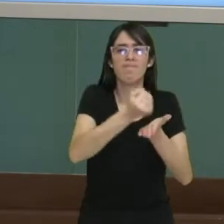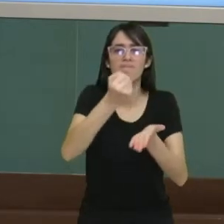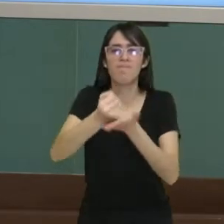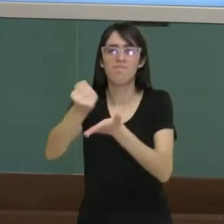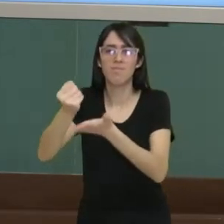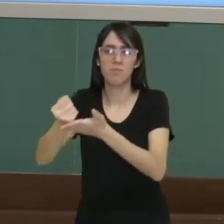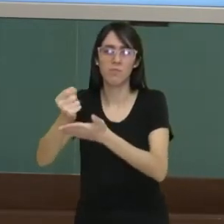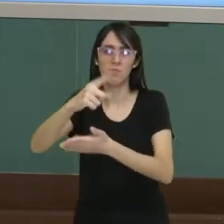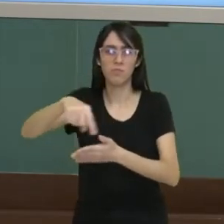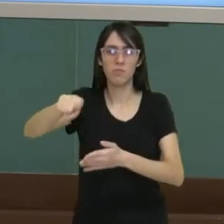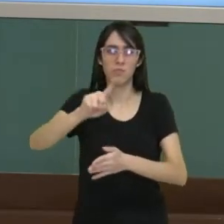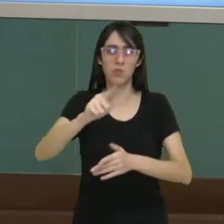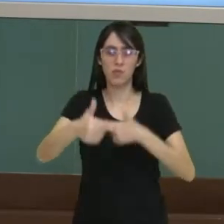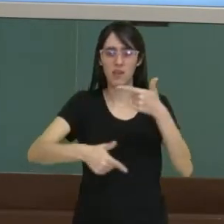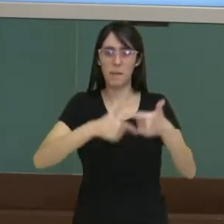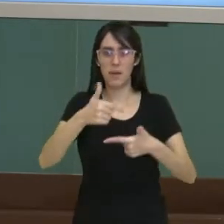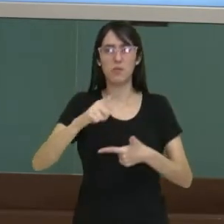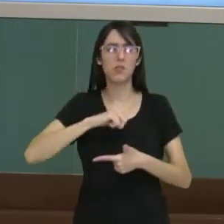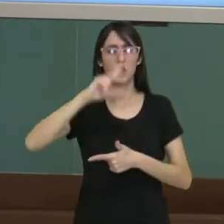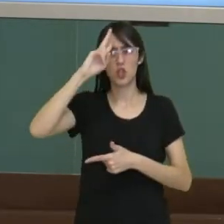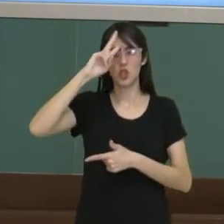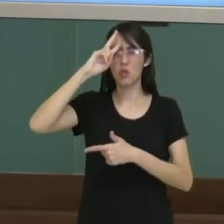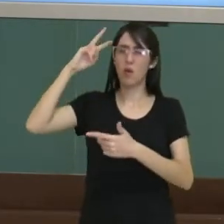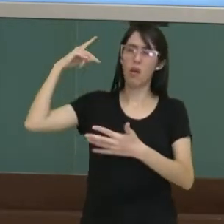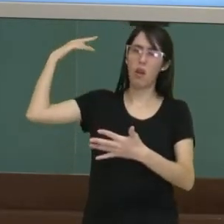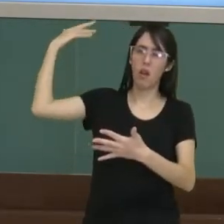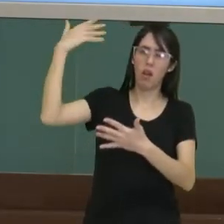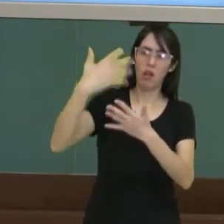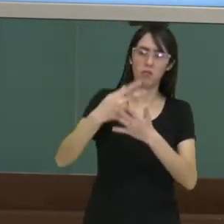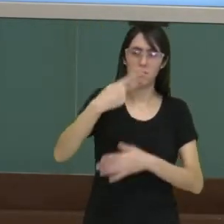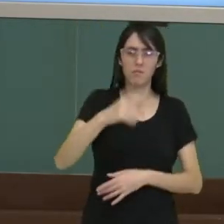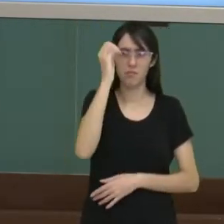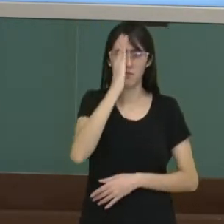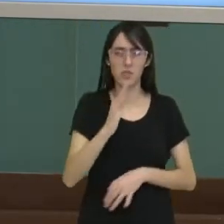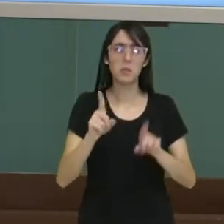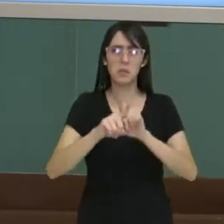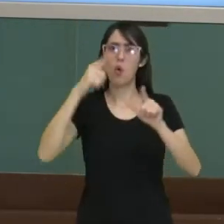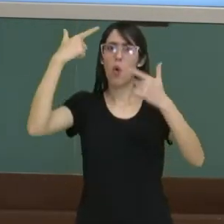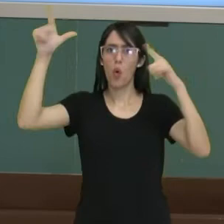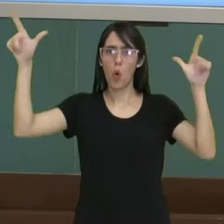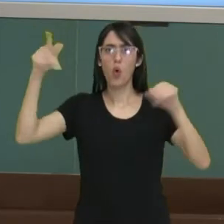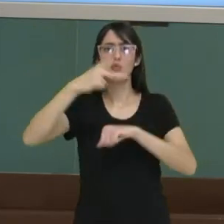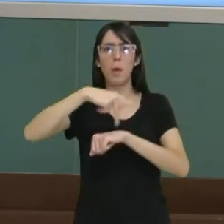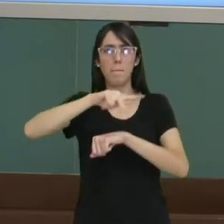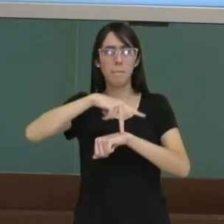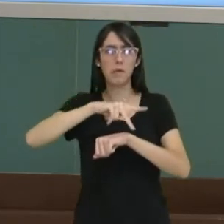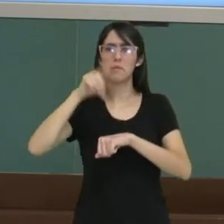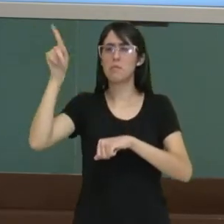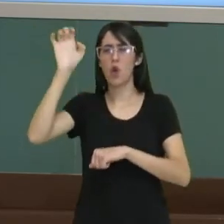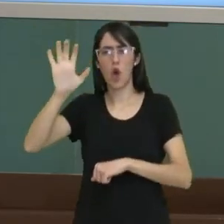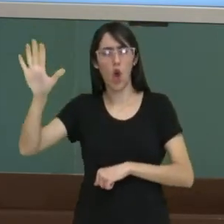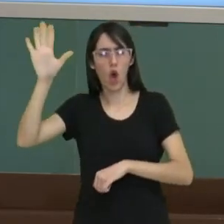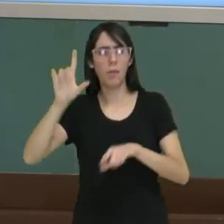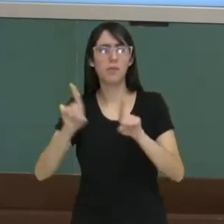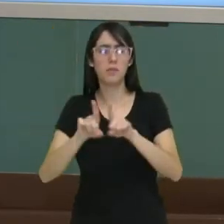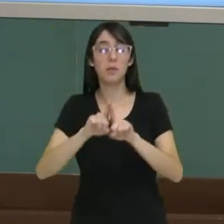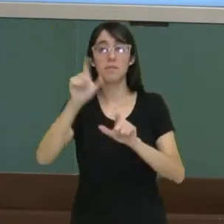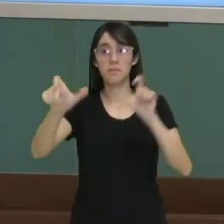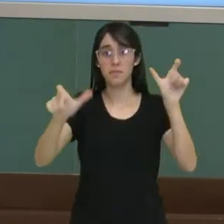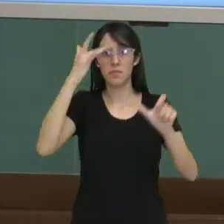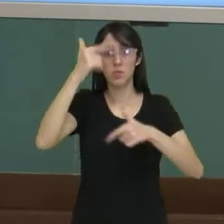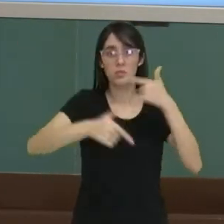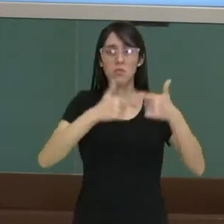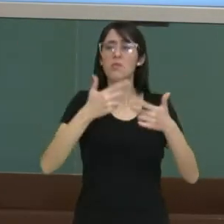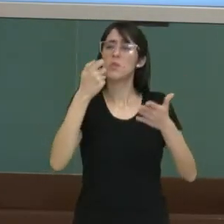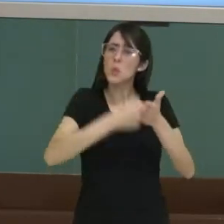pessoal, durante toda a história do Brasil e até fora do Brasil, Desde a Europa, o trabalhador ele vem lutando pelos seus